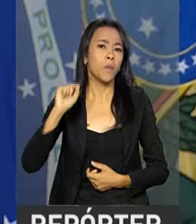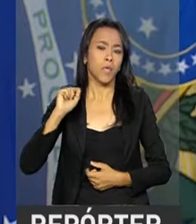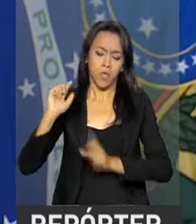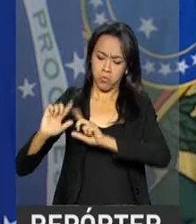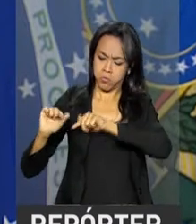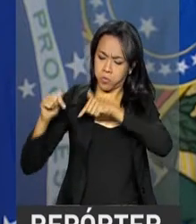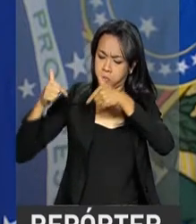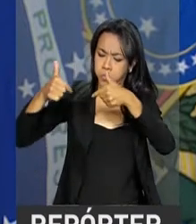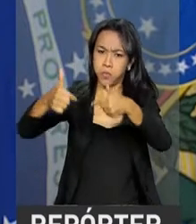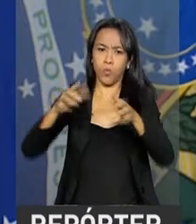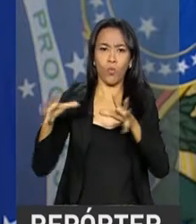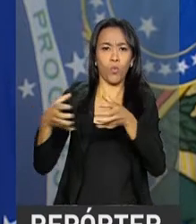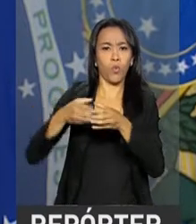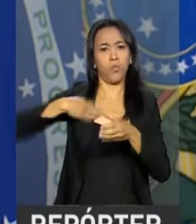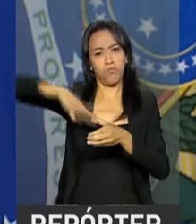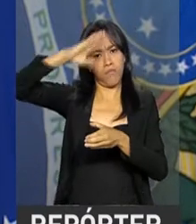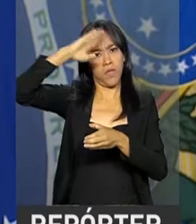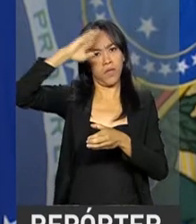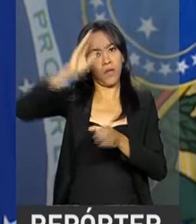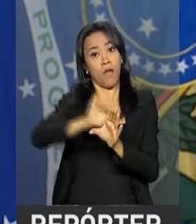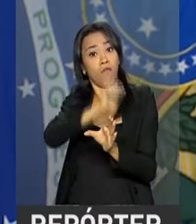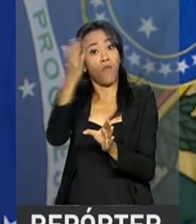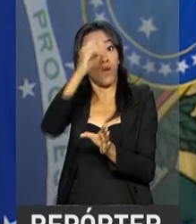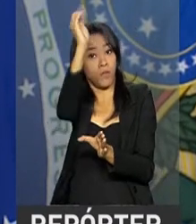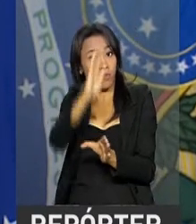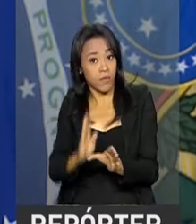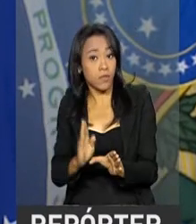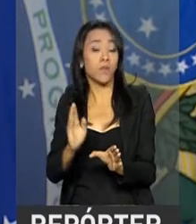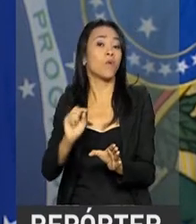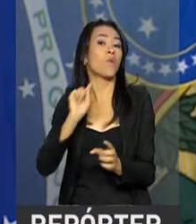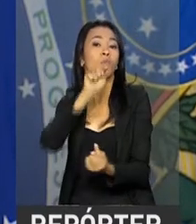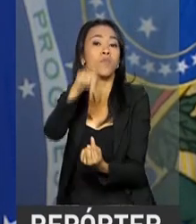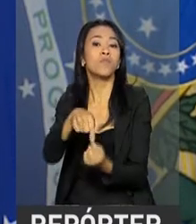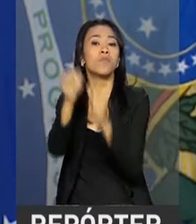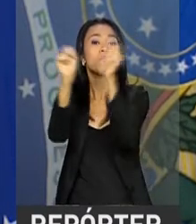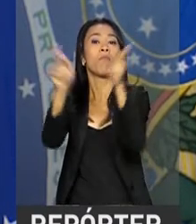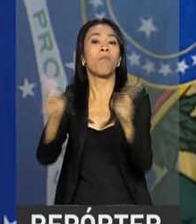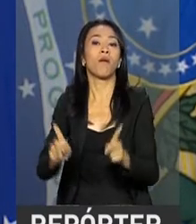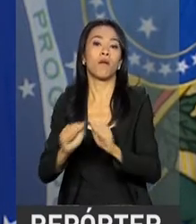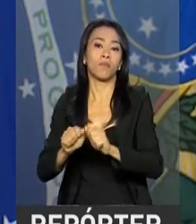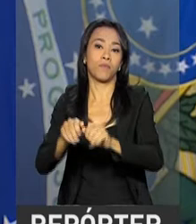nossos militares em missões de paz